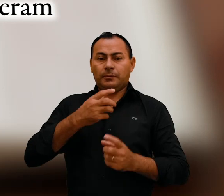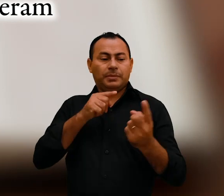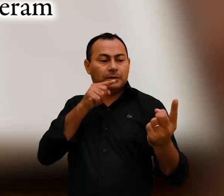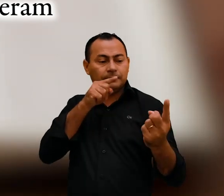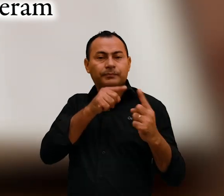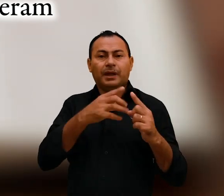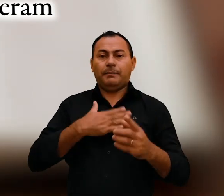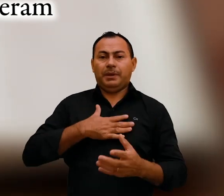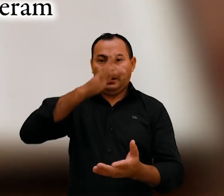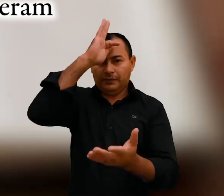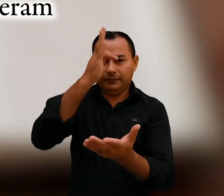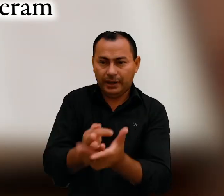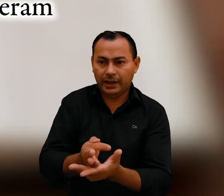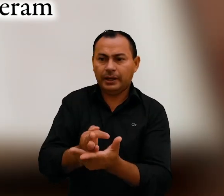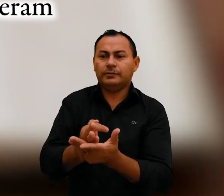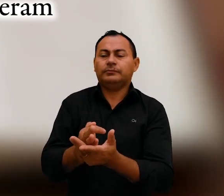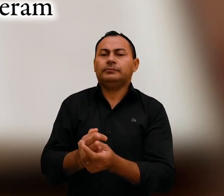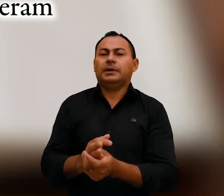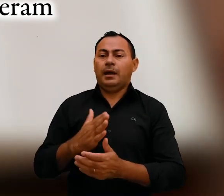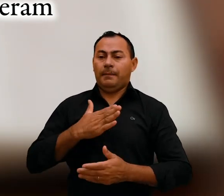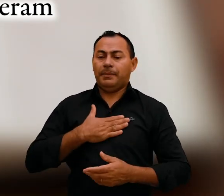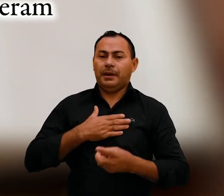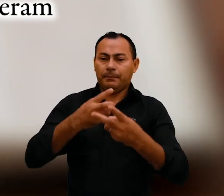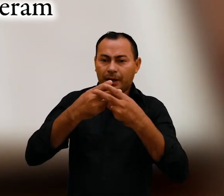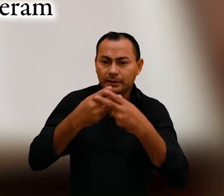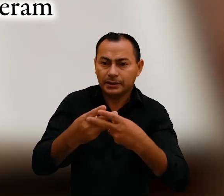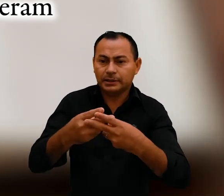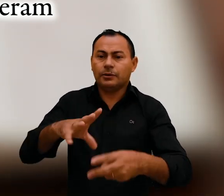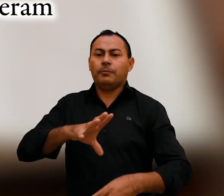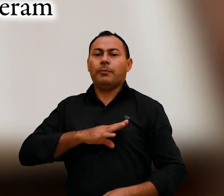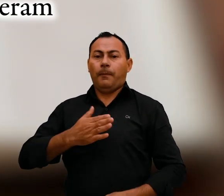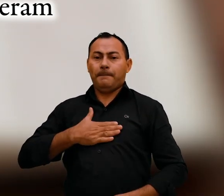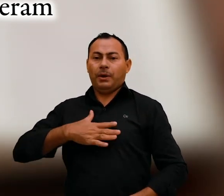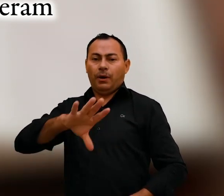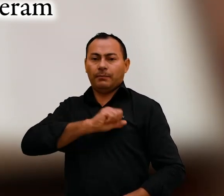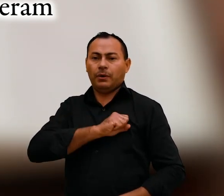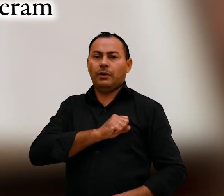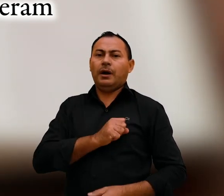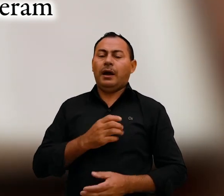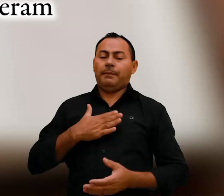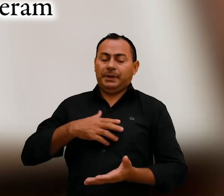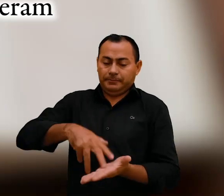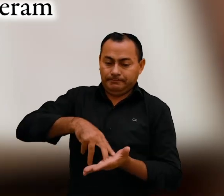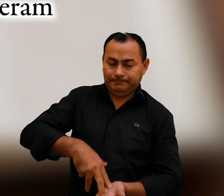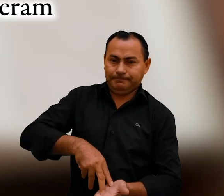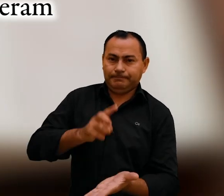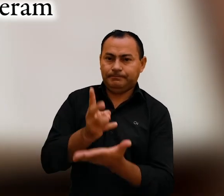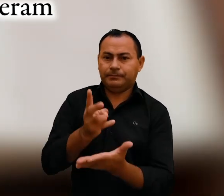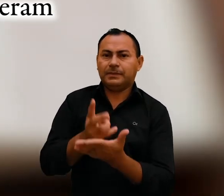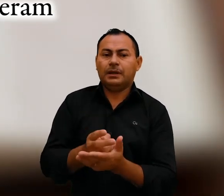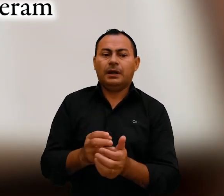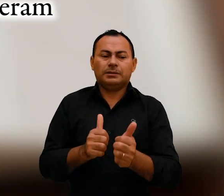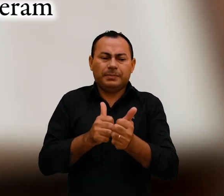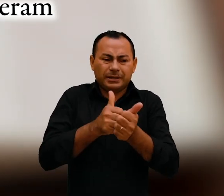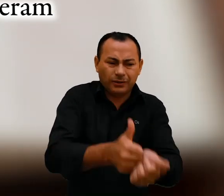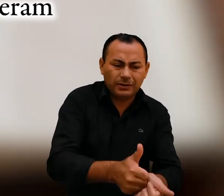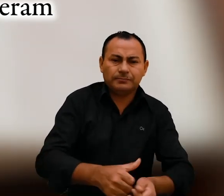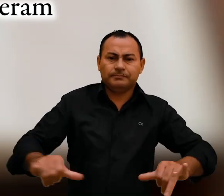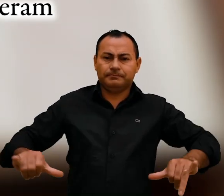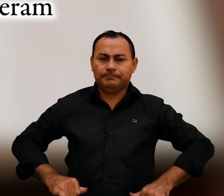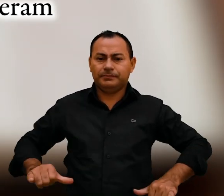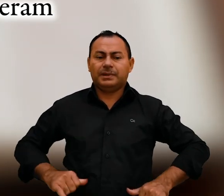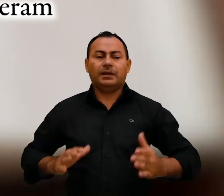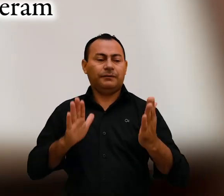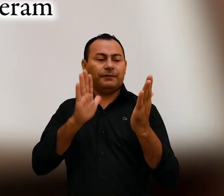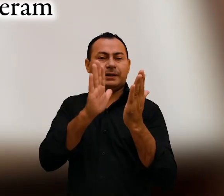minha conduta o meu propósito a minha fé a minha paciência o meu amor a minha perseverança as